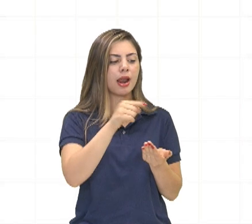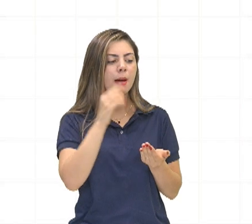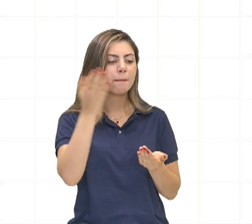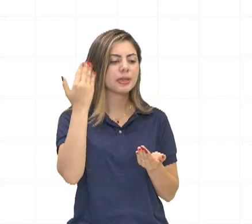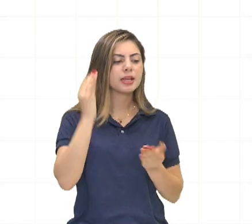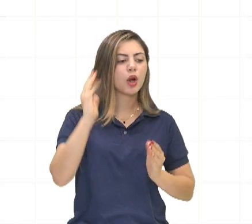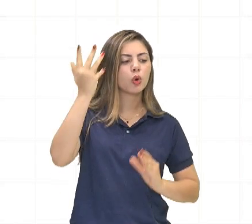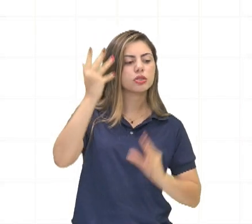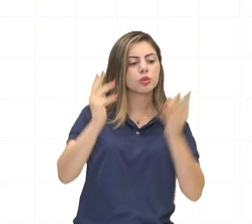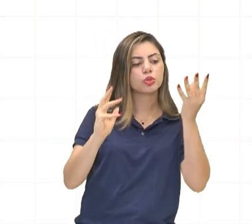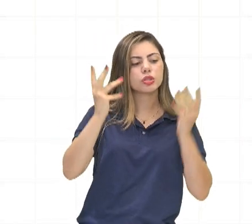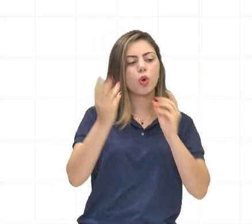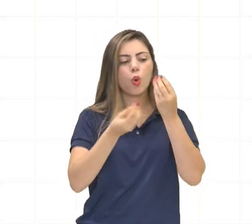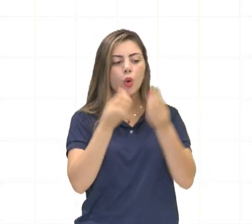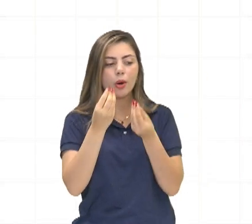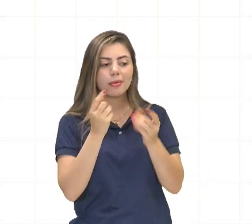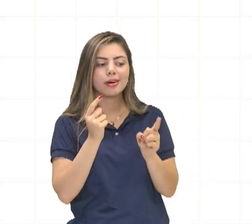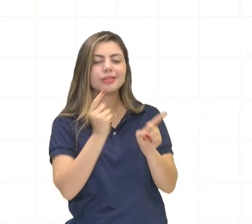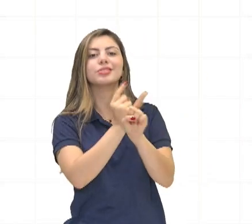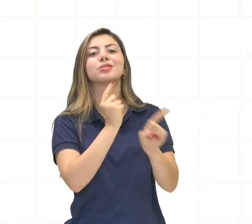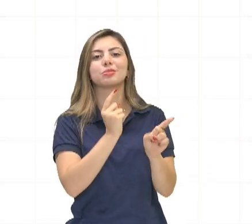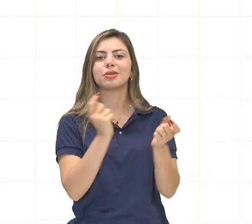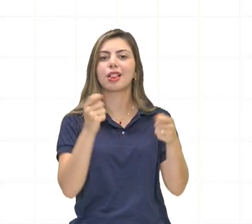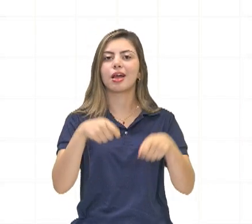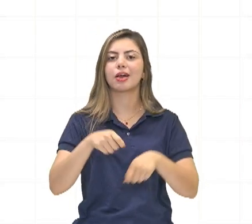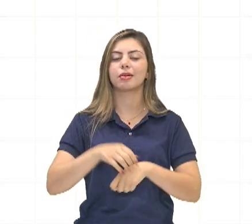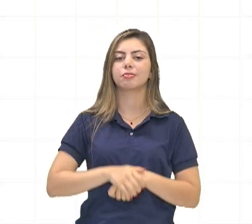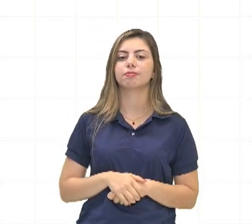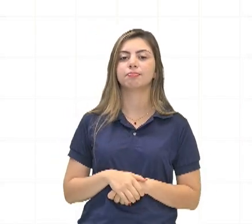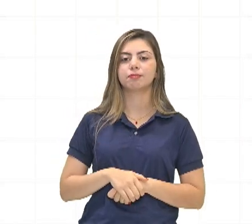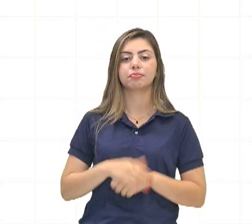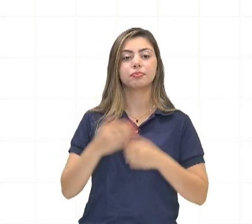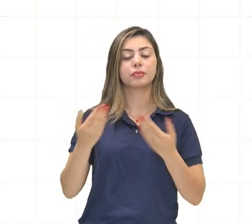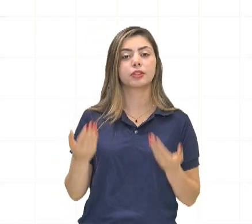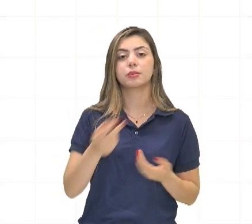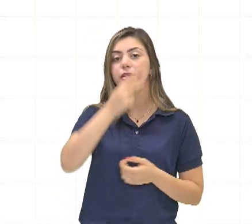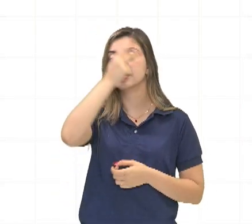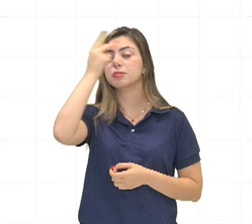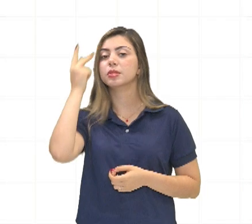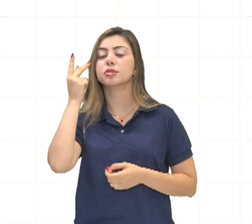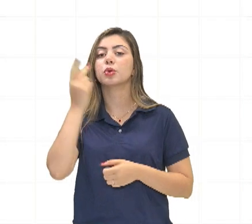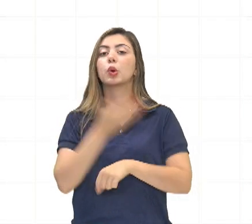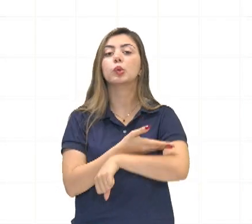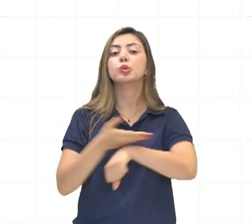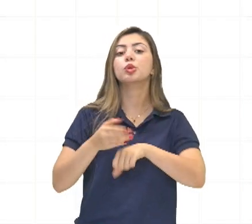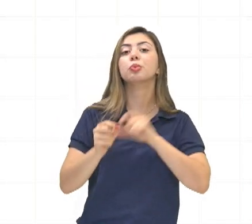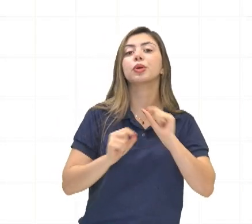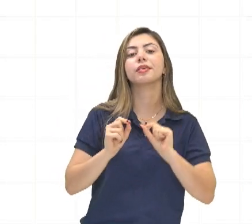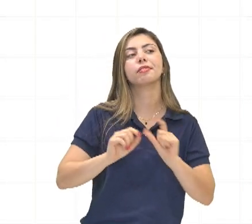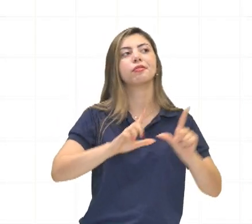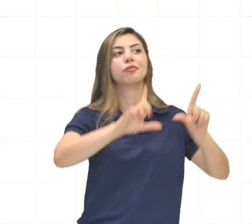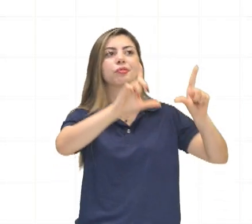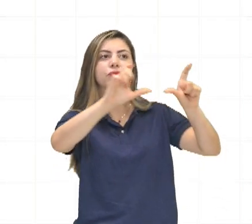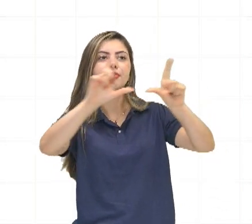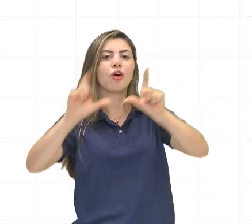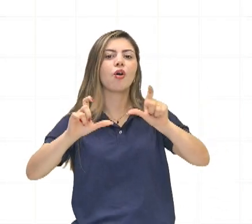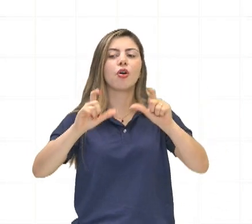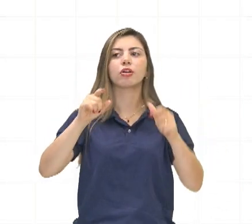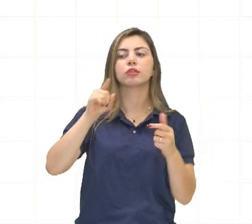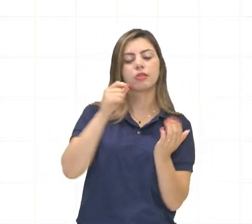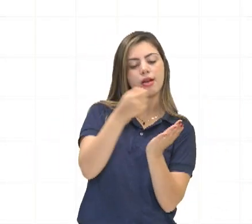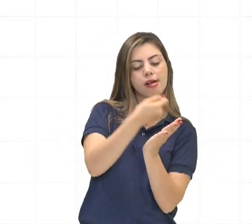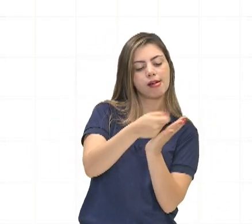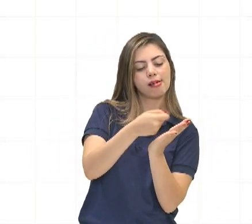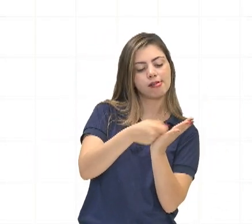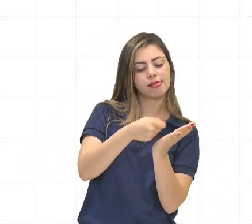eram antes. Então, as pessoas, né, elas tiram fotos, escrevem